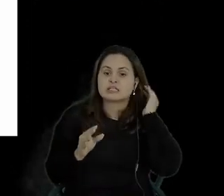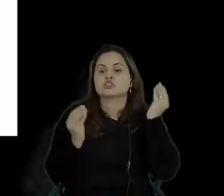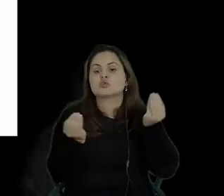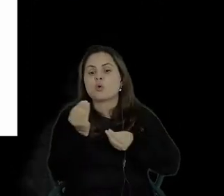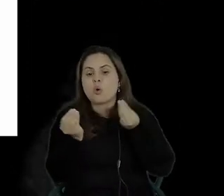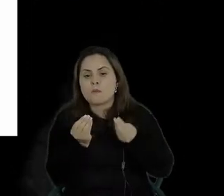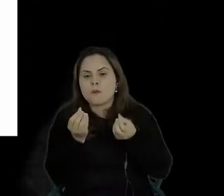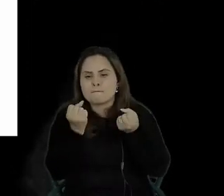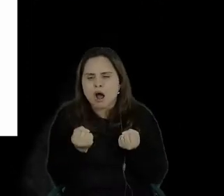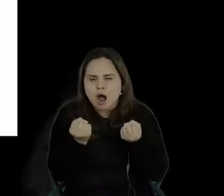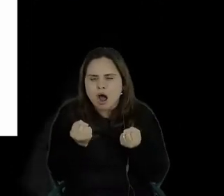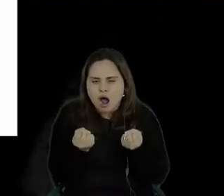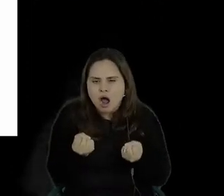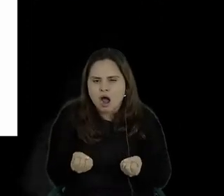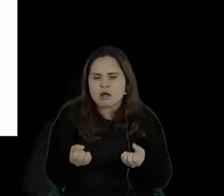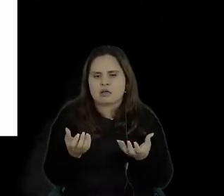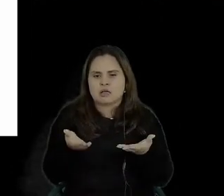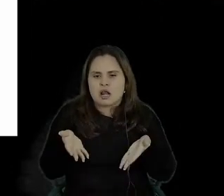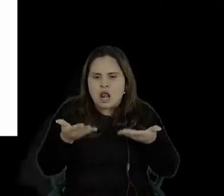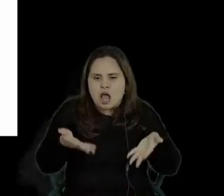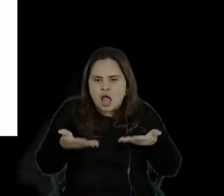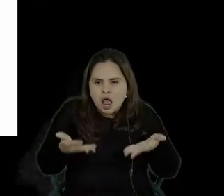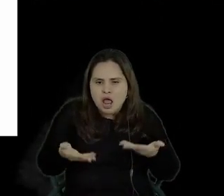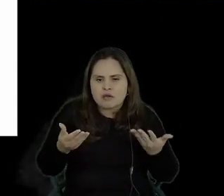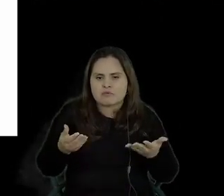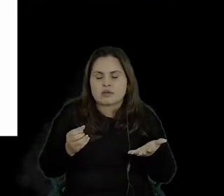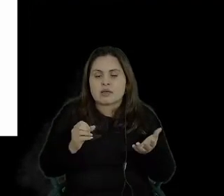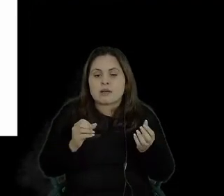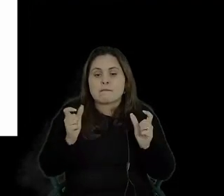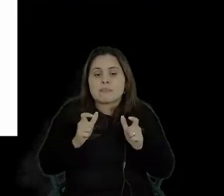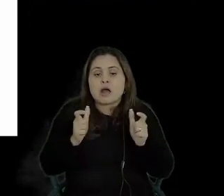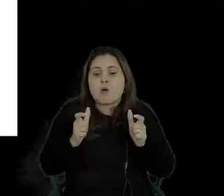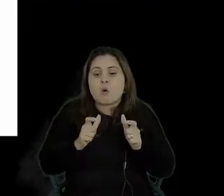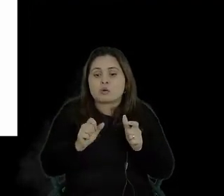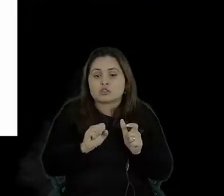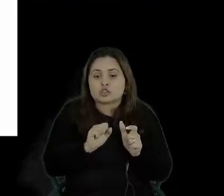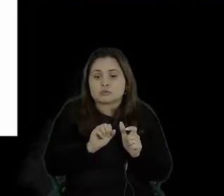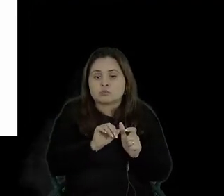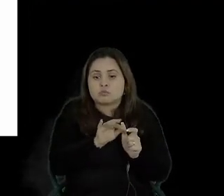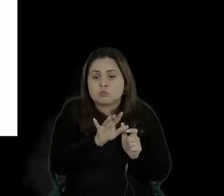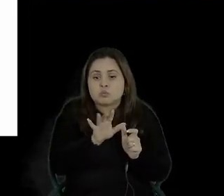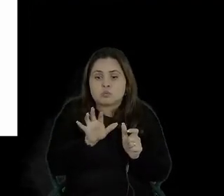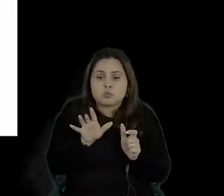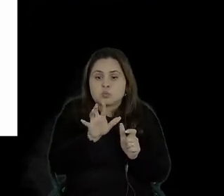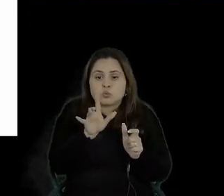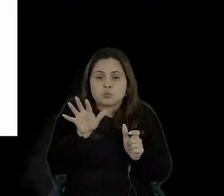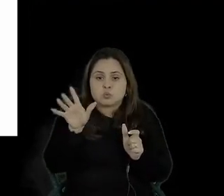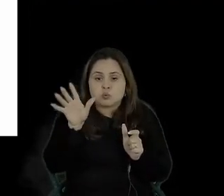são as tensões, para onde que vai o sangue que veio da veia cava superior,